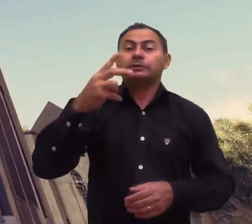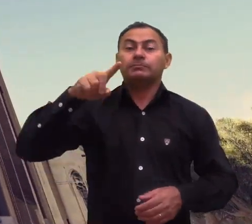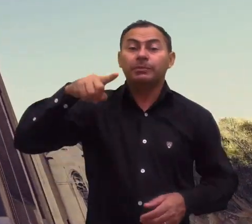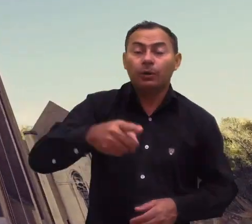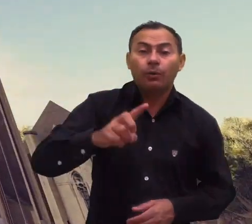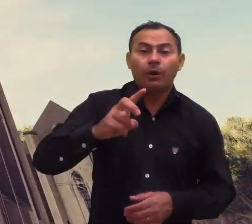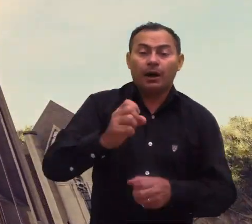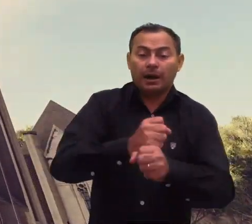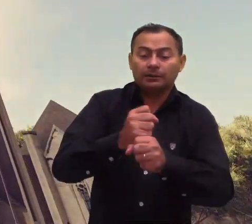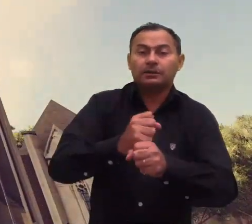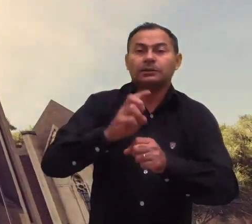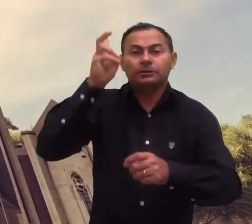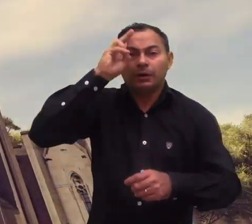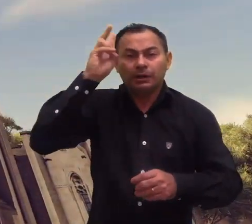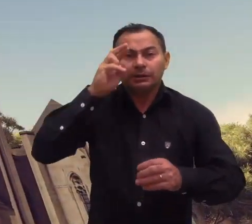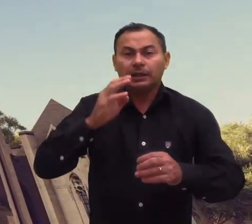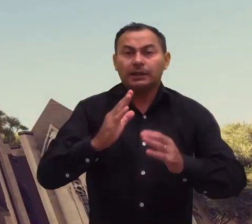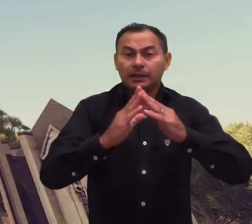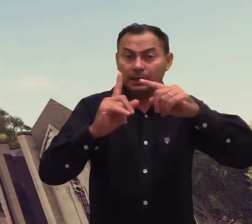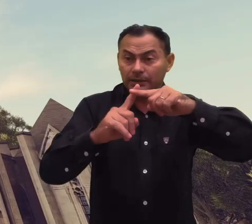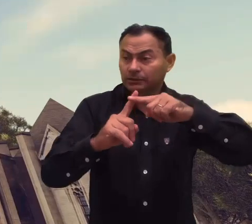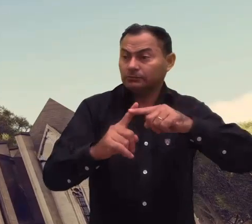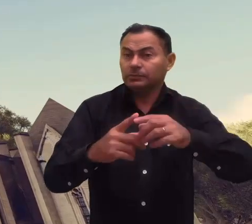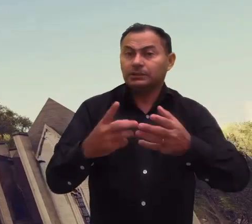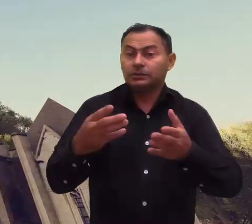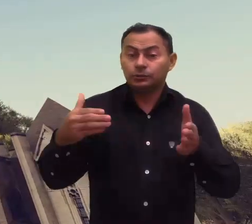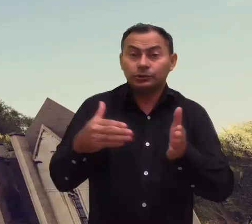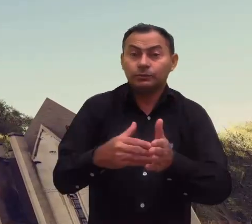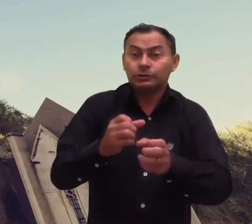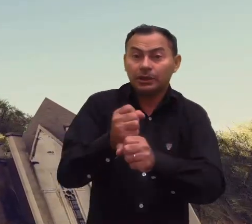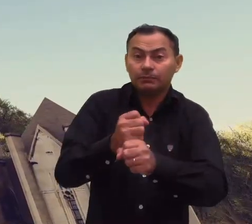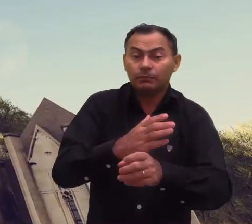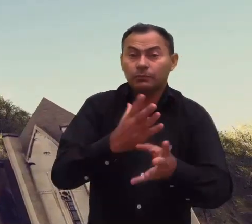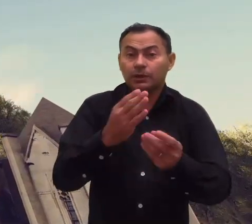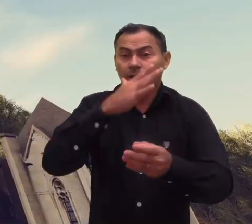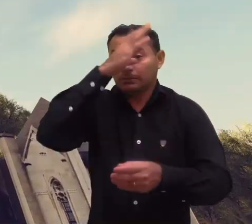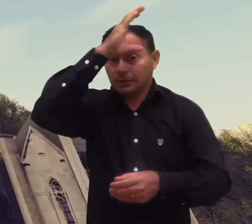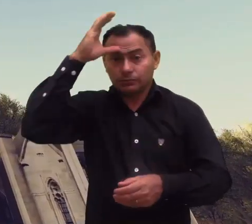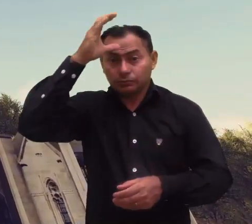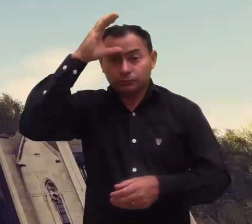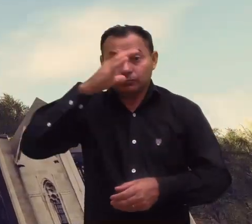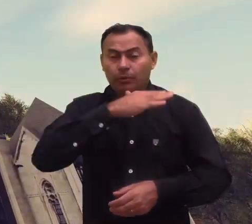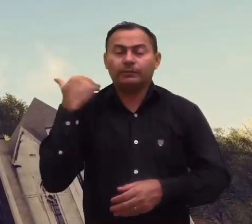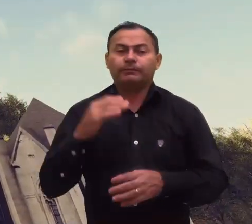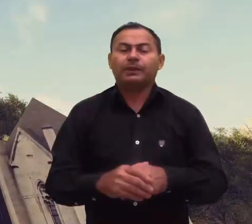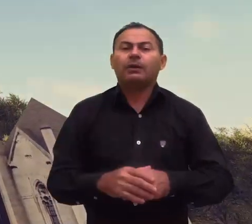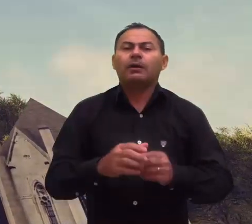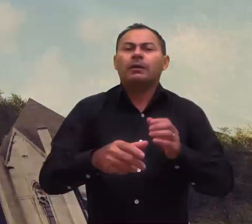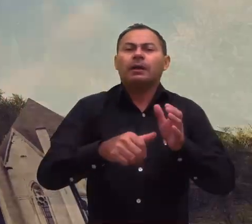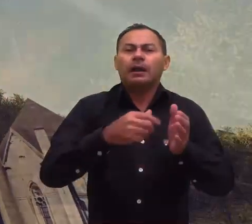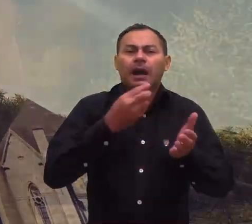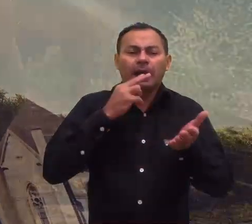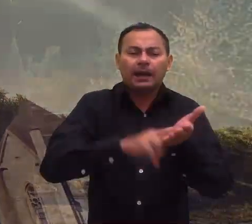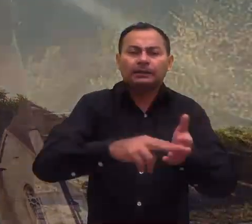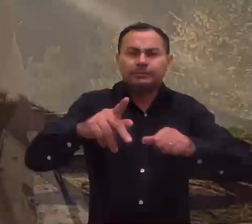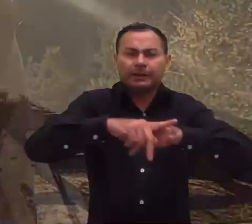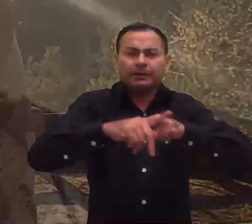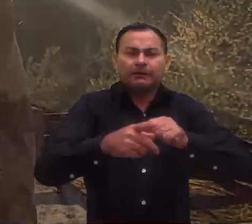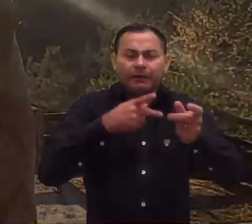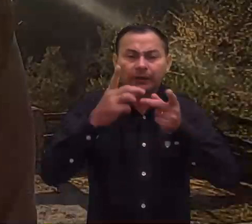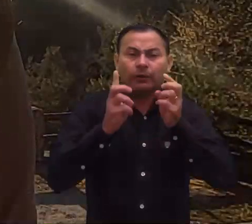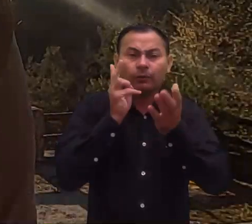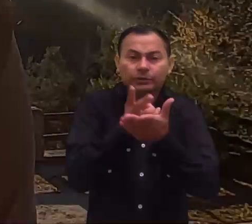cristãos nos 2000 anos de história da igreja. Poderíamos sintetizar a mensagem da primeira carta de Pedro na